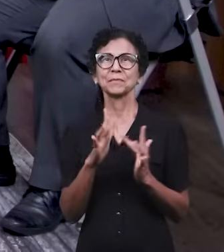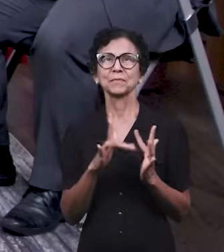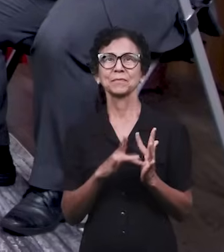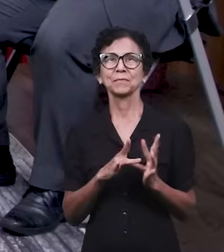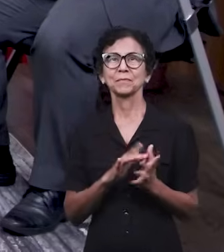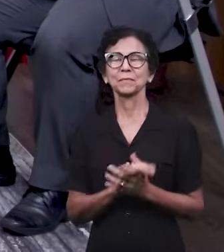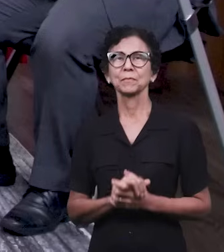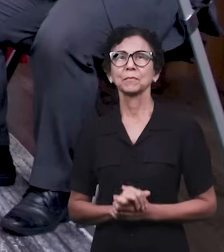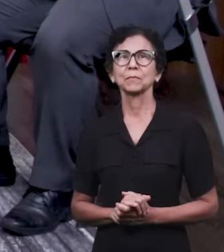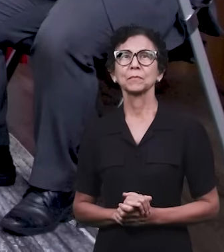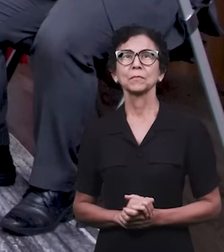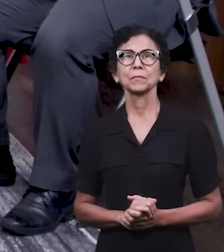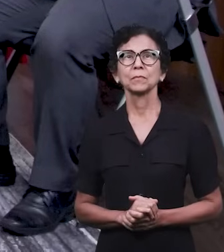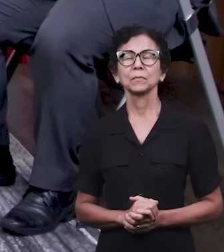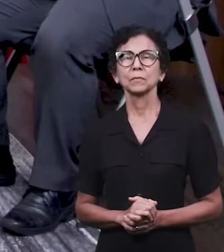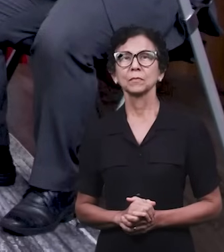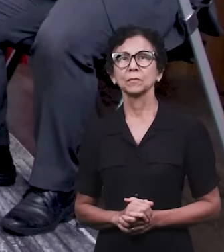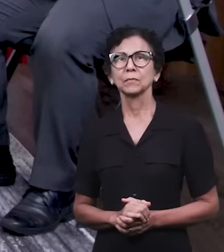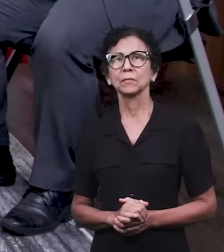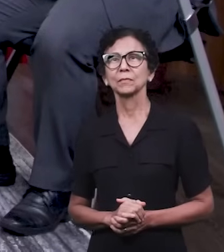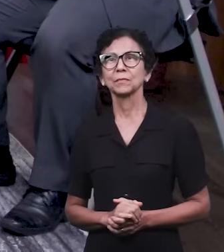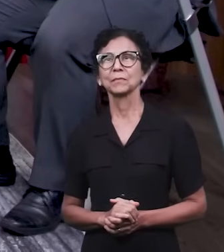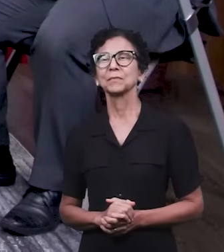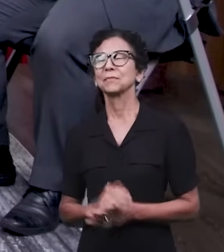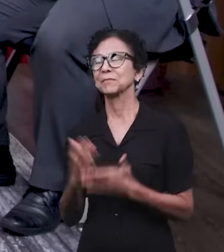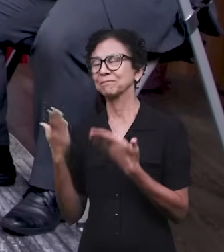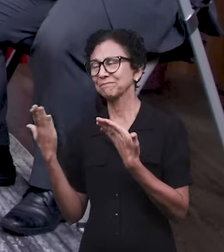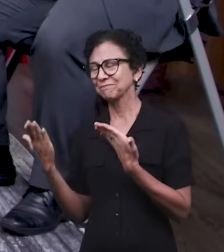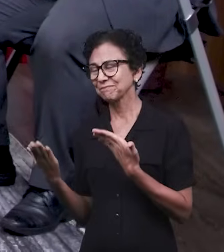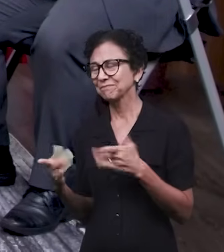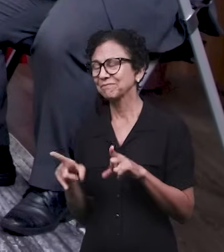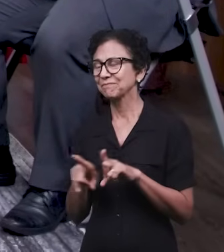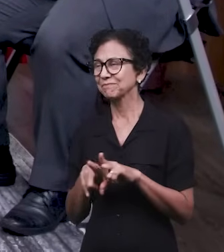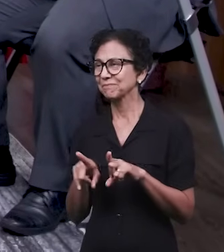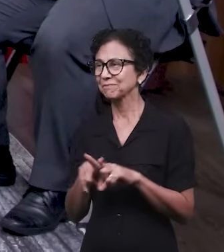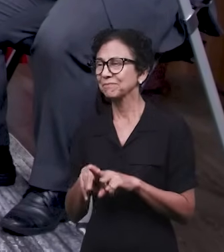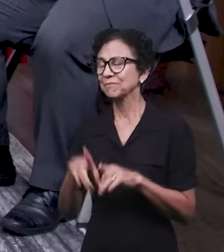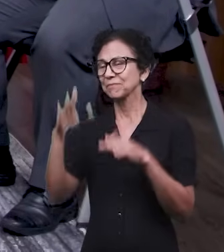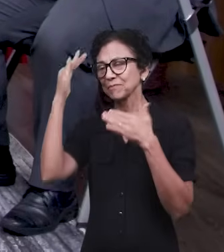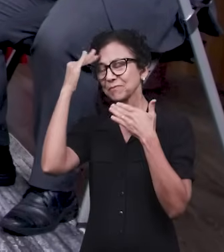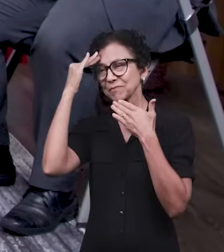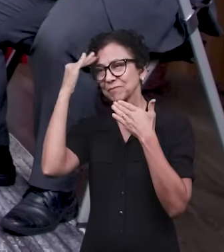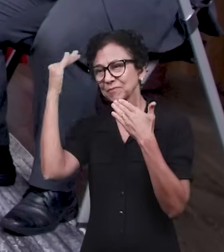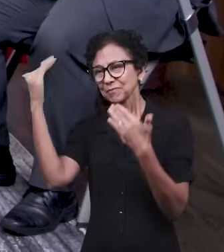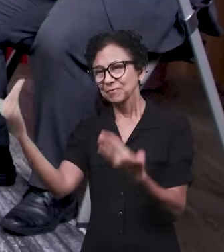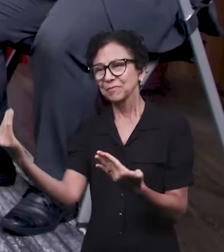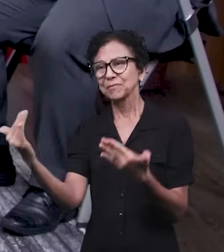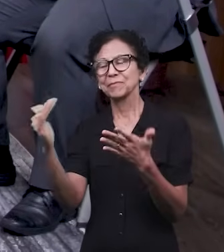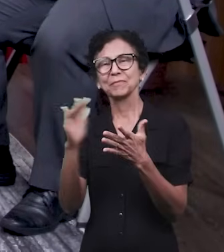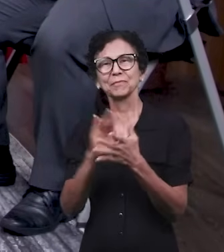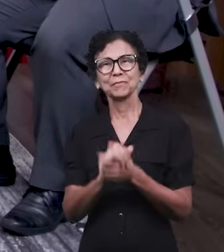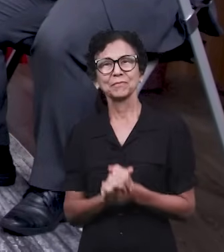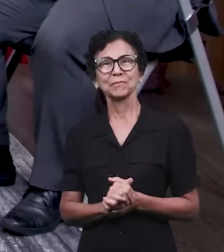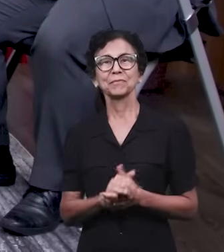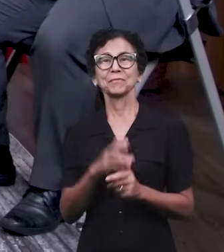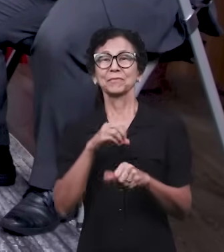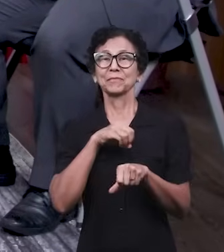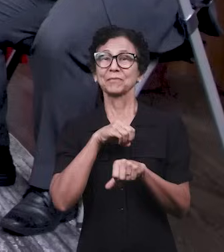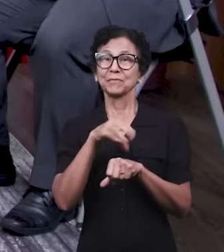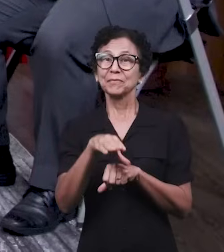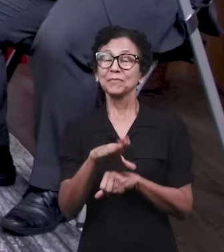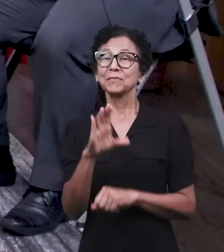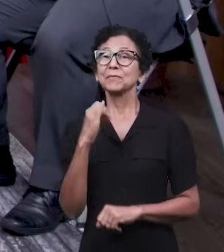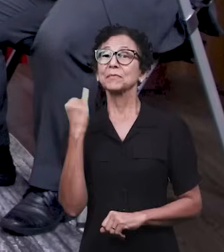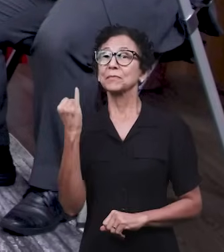Jesus. Irmão Werley, muito obrigada também por todas as falas que você teve, que foram tão importantes para quem nos acompanhou